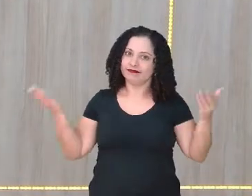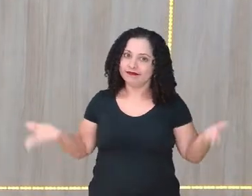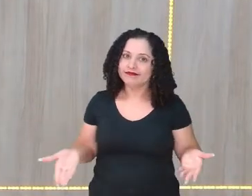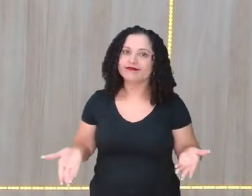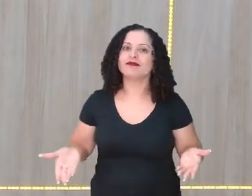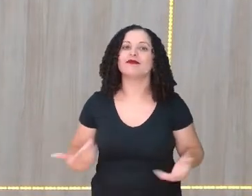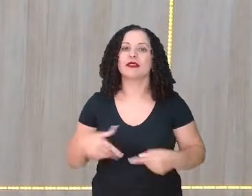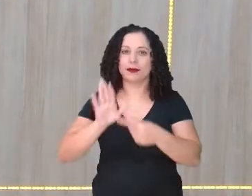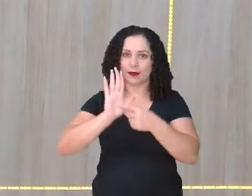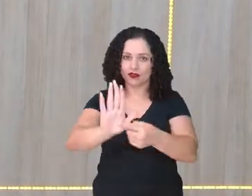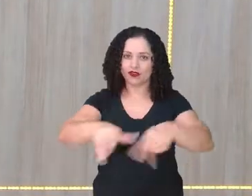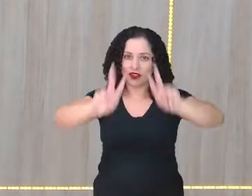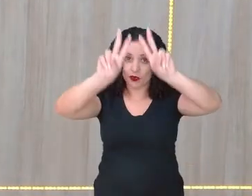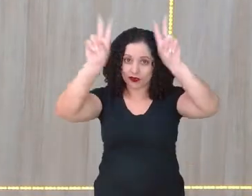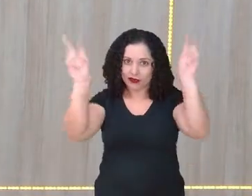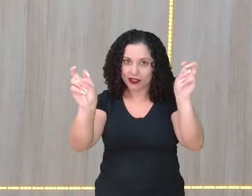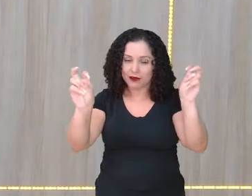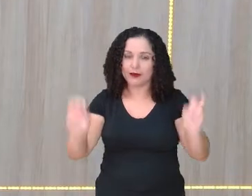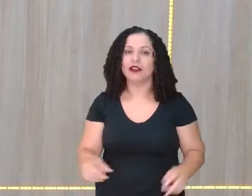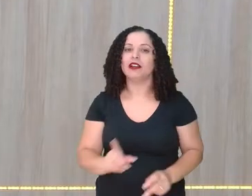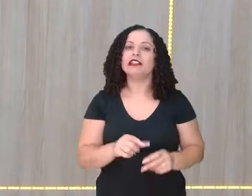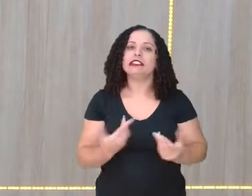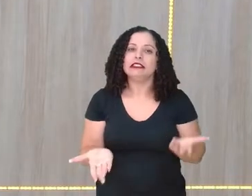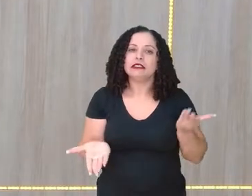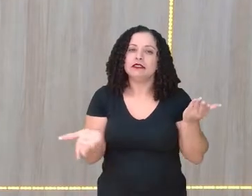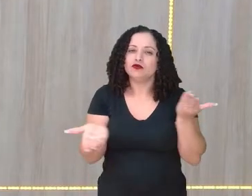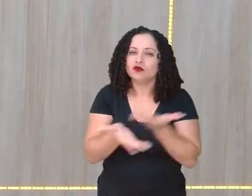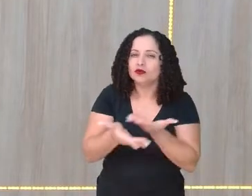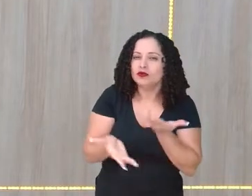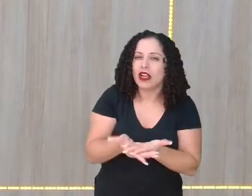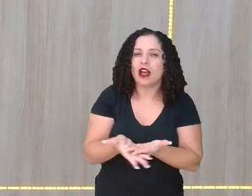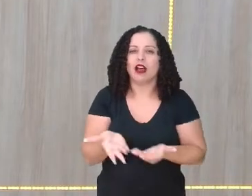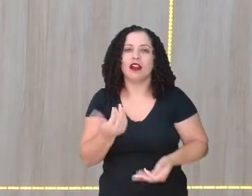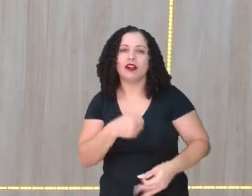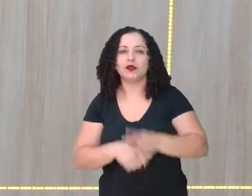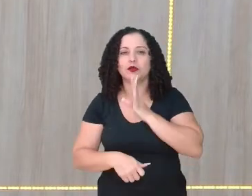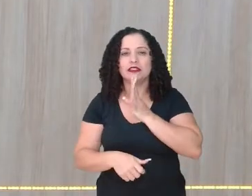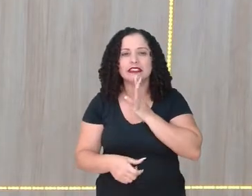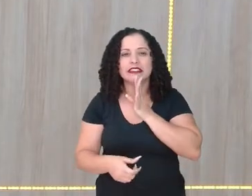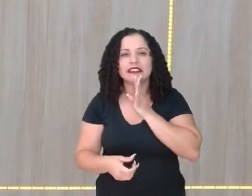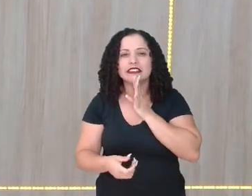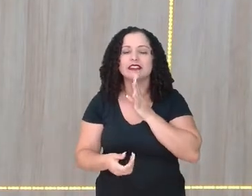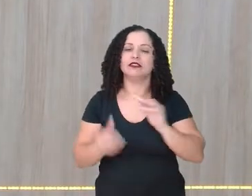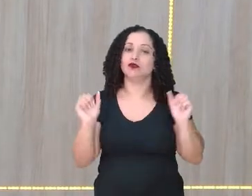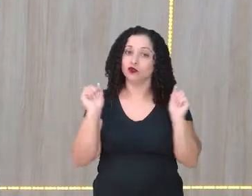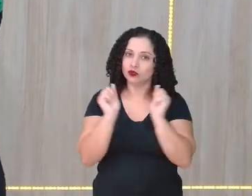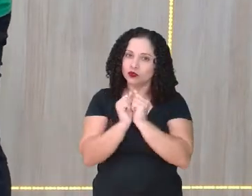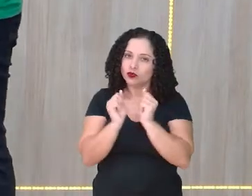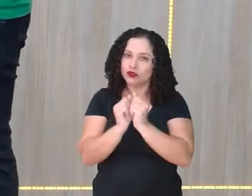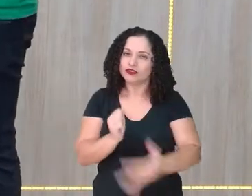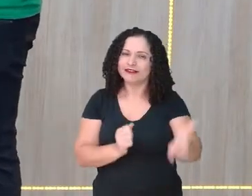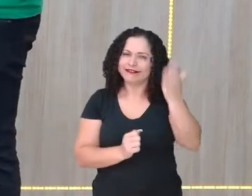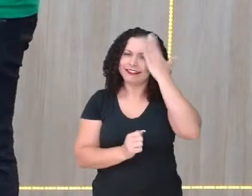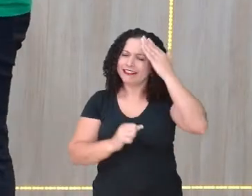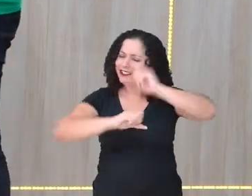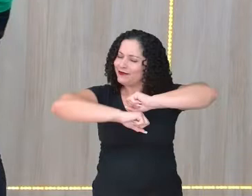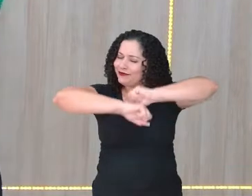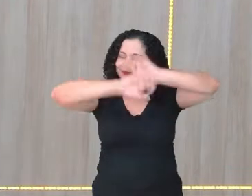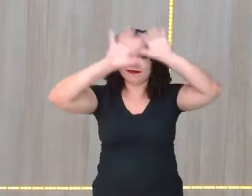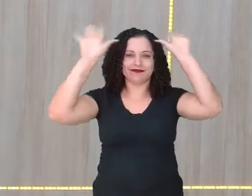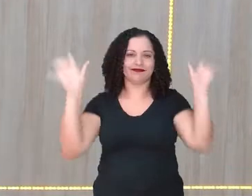você esse tema, para que a gente possa trabalhar junto, para que a gente possa entender junto